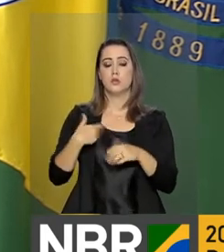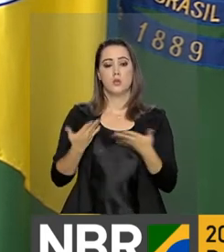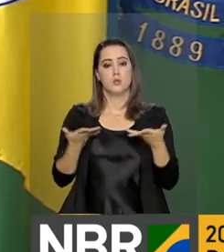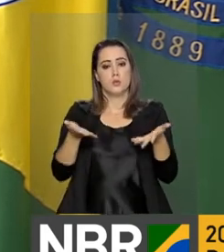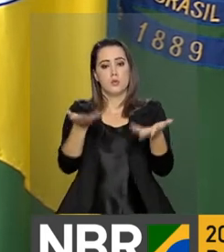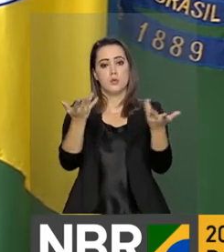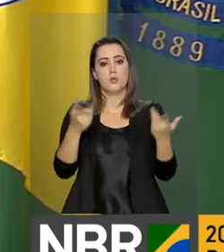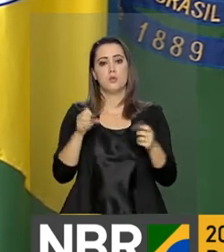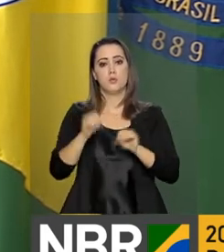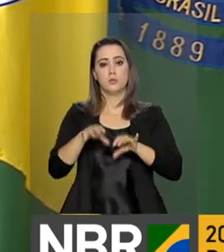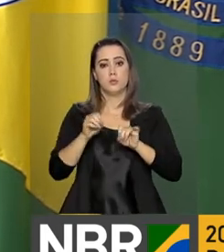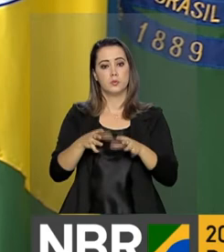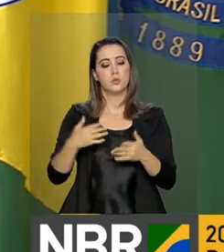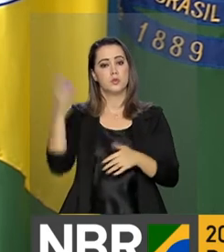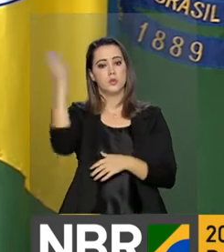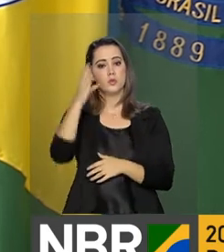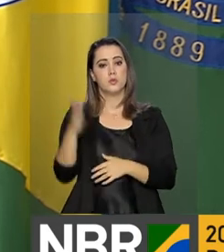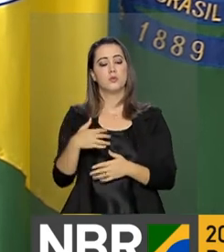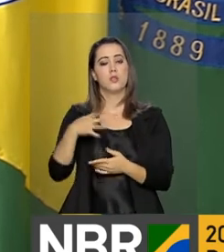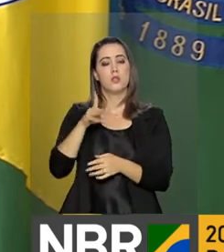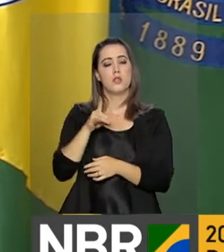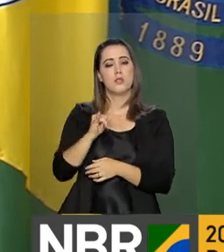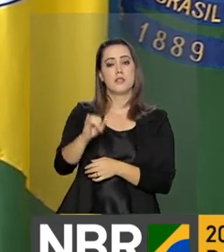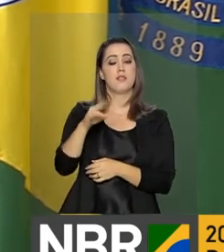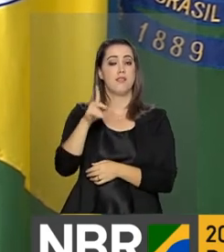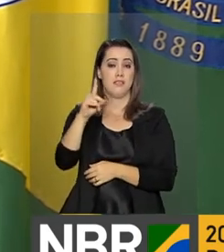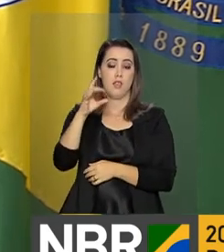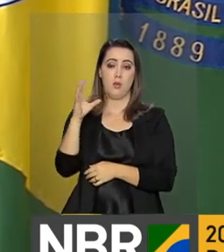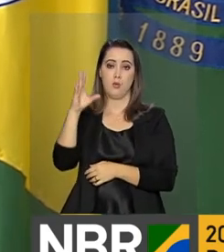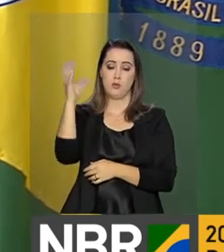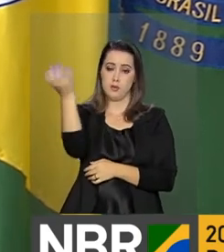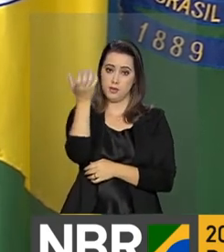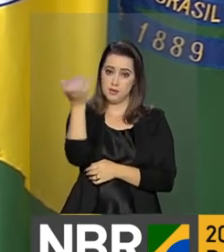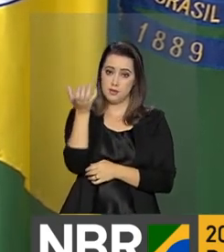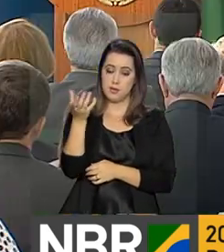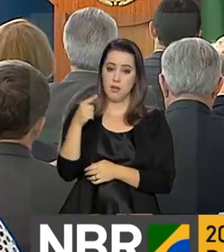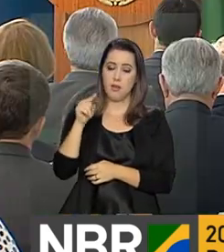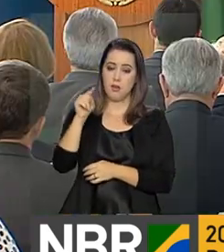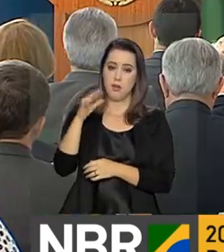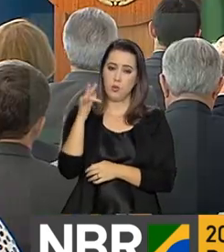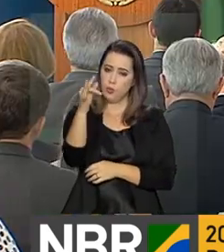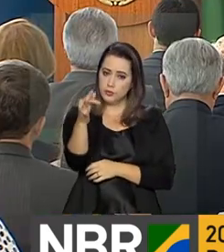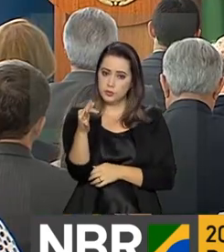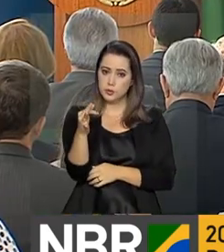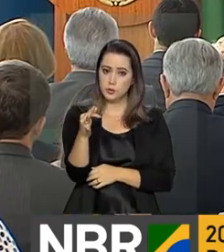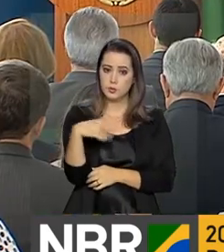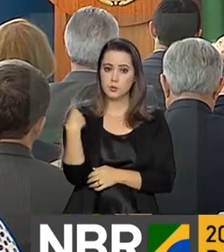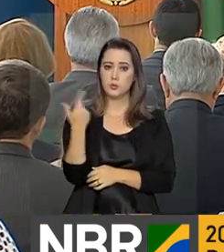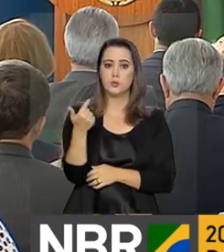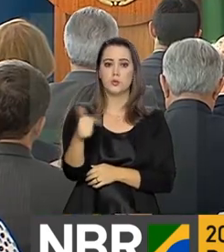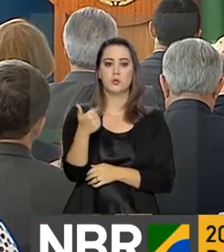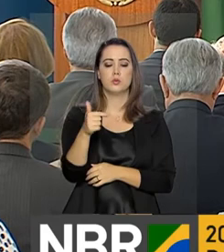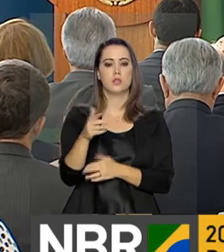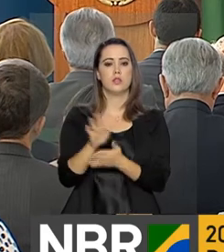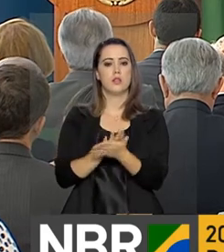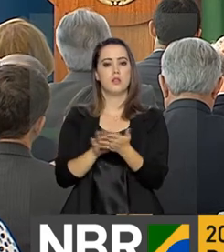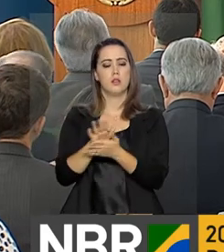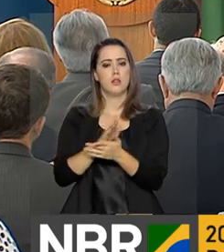impulso na educação brasileira. Se Deus quiser, daqui a algum tempo, Mendonça, né, em face de tudo isso, não haverá, em primeiro